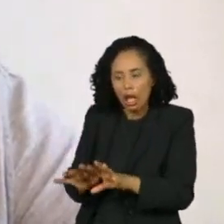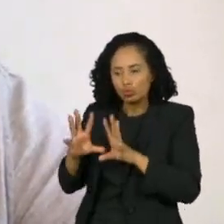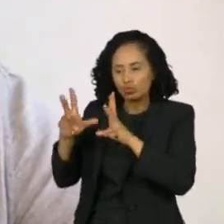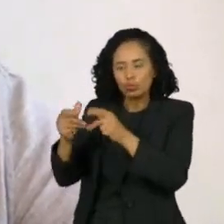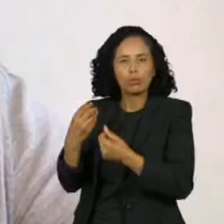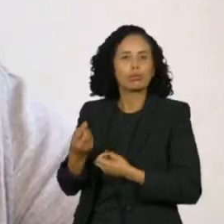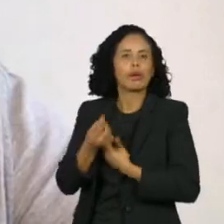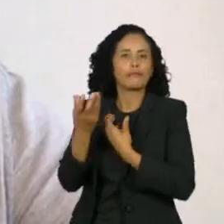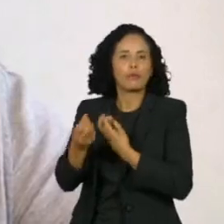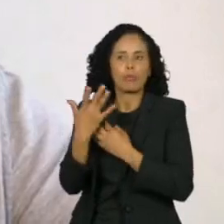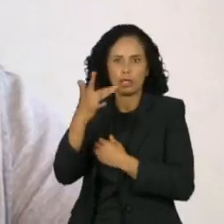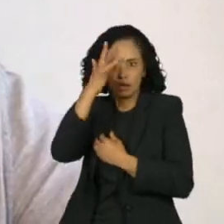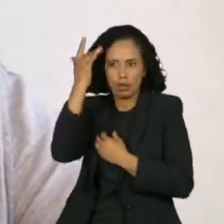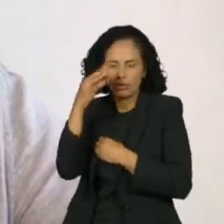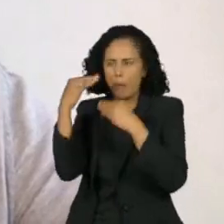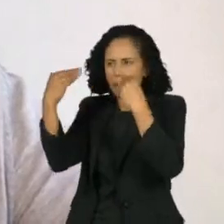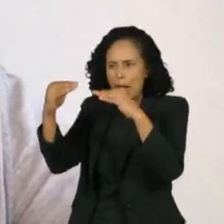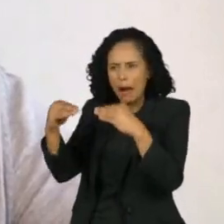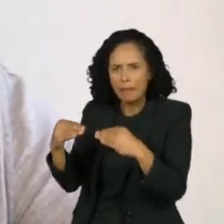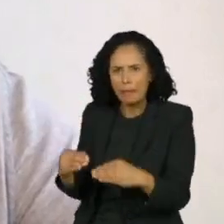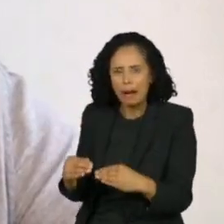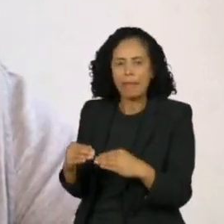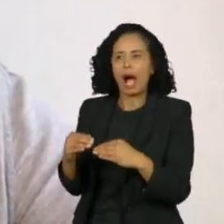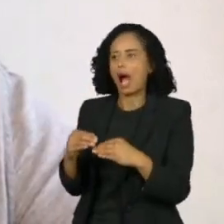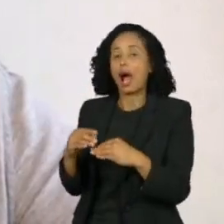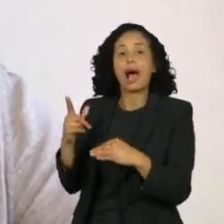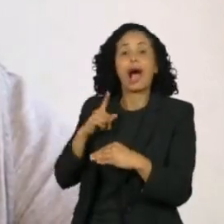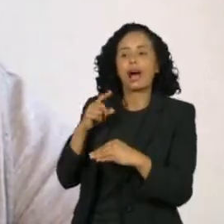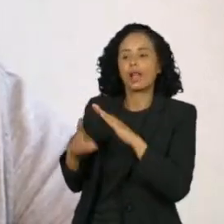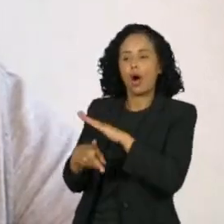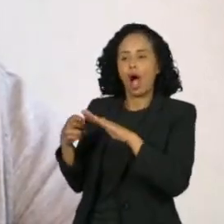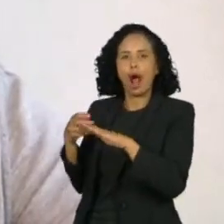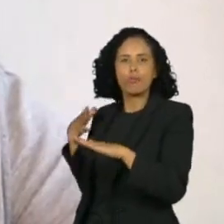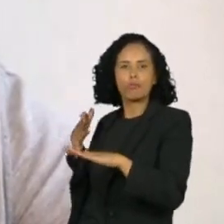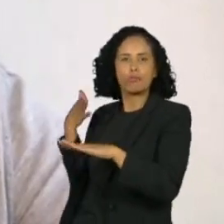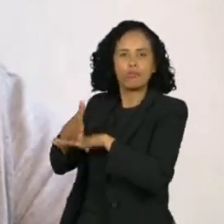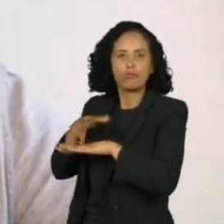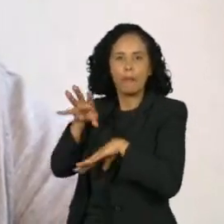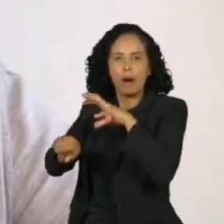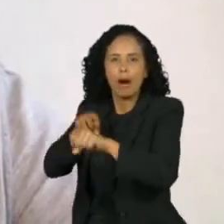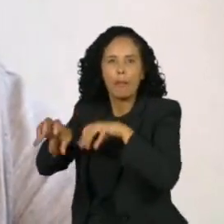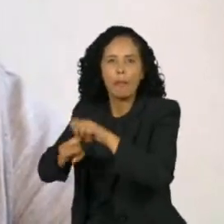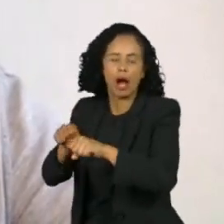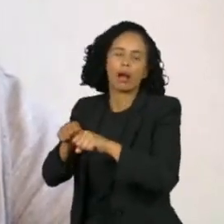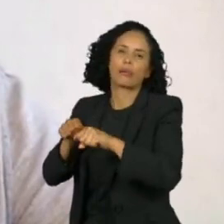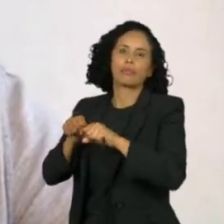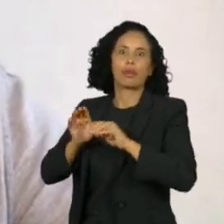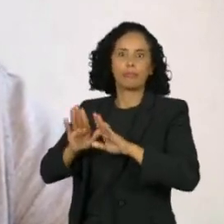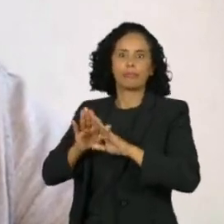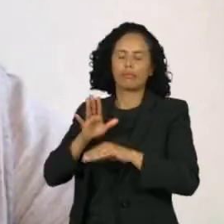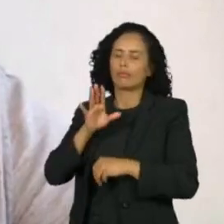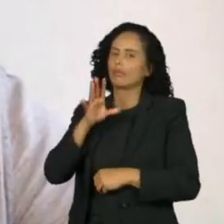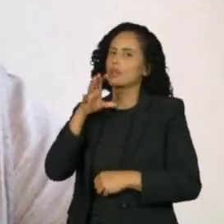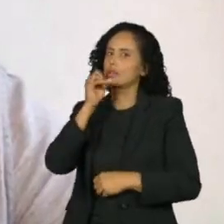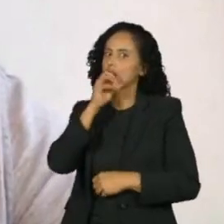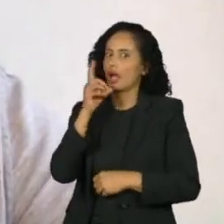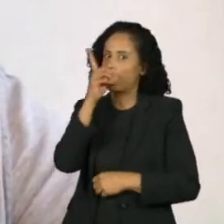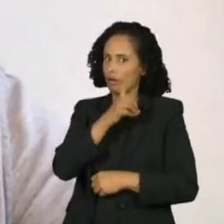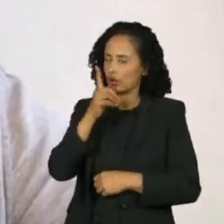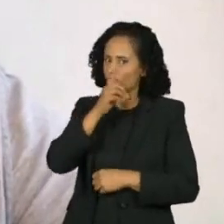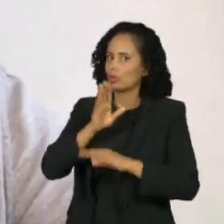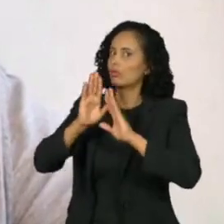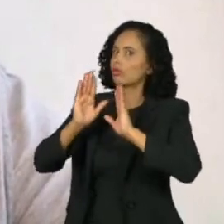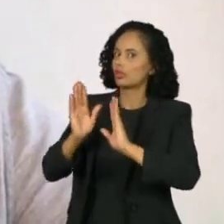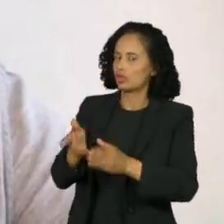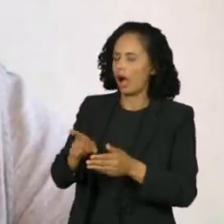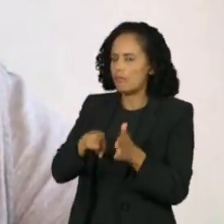sido sequestrados. Apesar de que, neste fim de semana, alguns aspectos investigativos